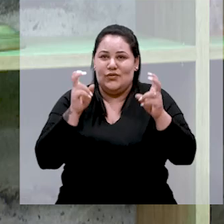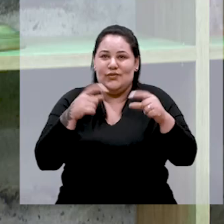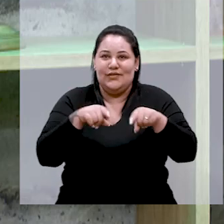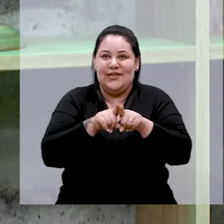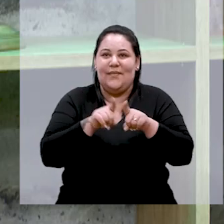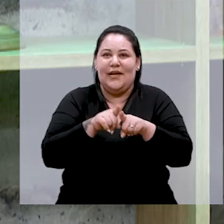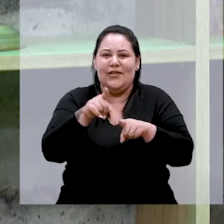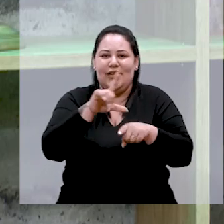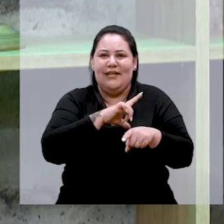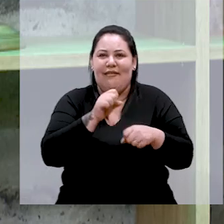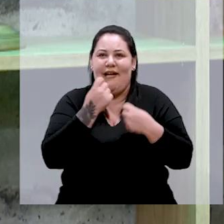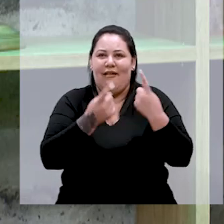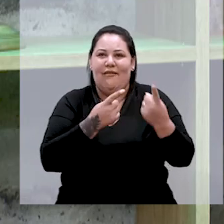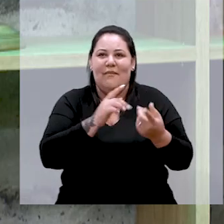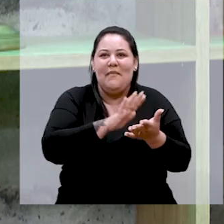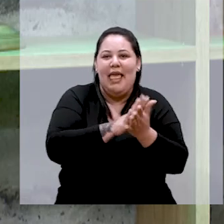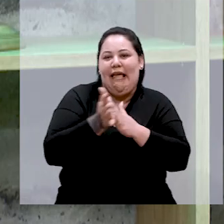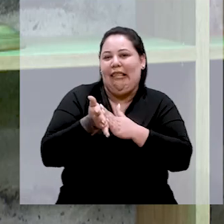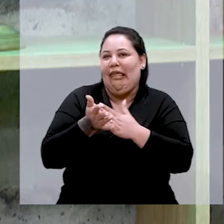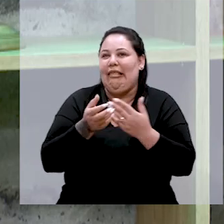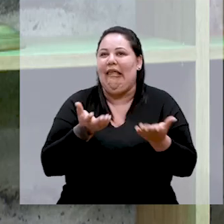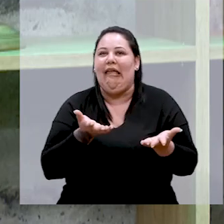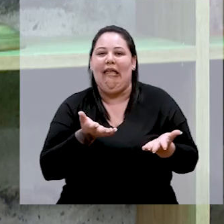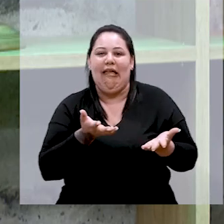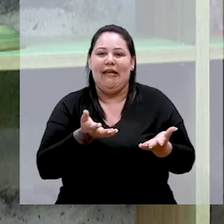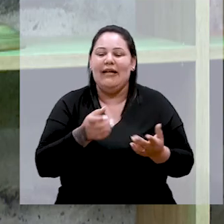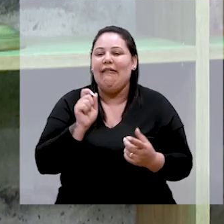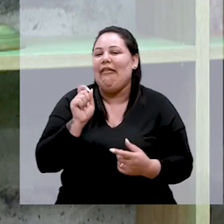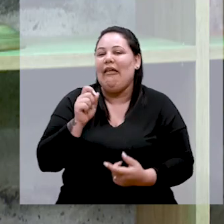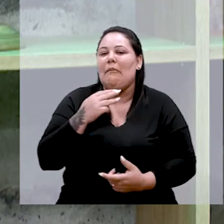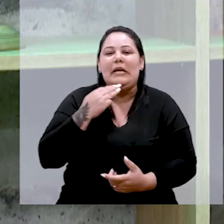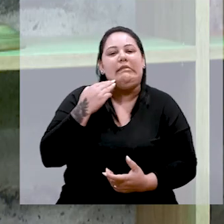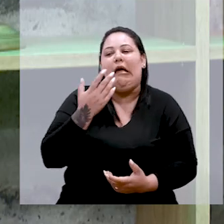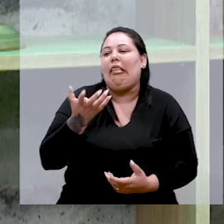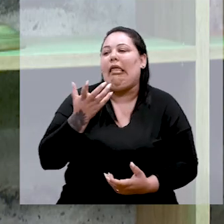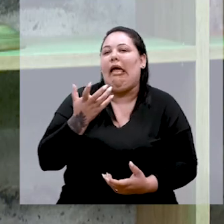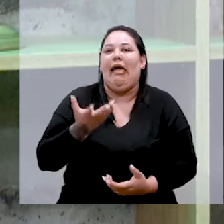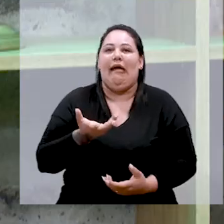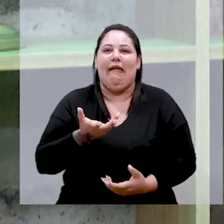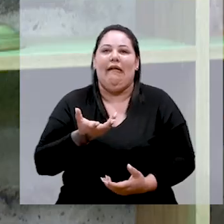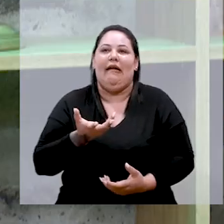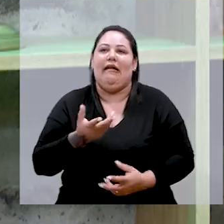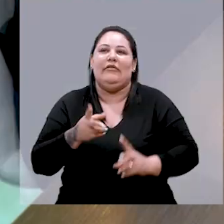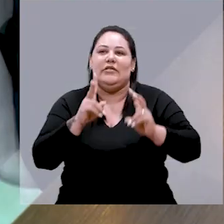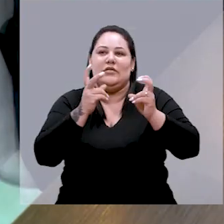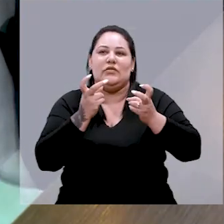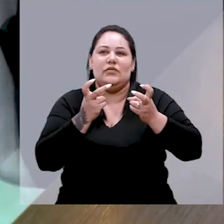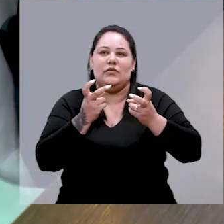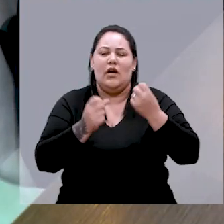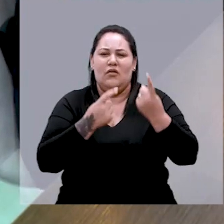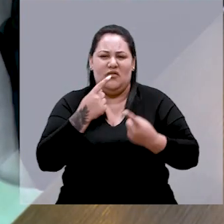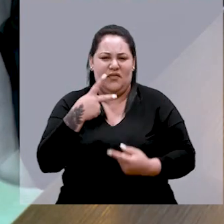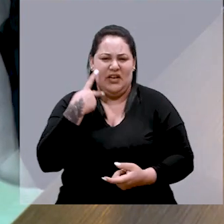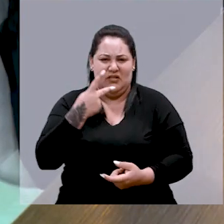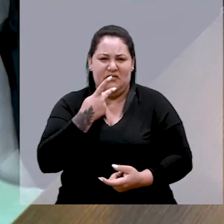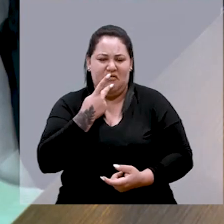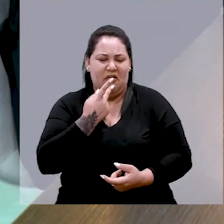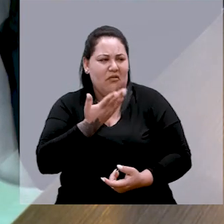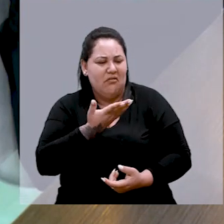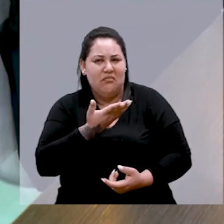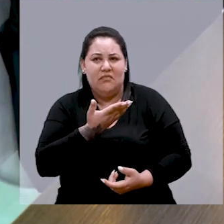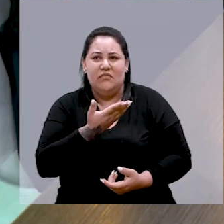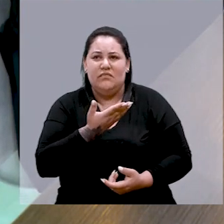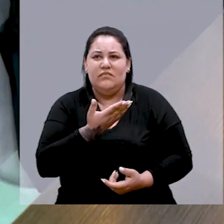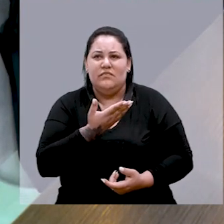até foi alvo de preconceito. Porque eu gostava. Foi aprovado por unanimidade e um vereador me disse. Com esse assunto, Exato, um vereador me disse: